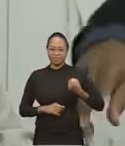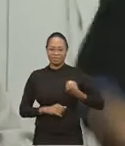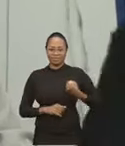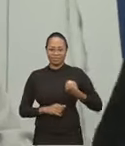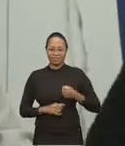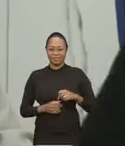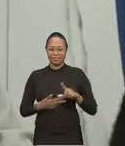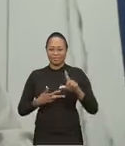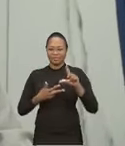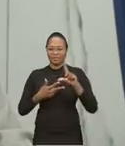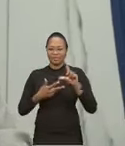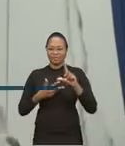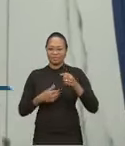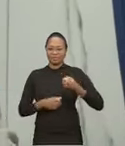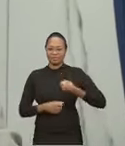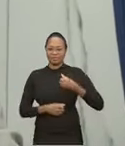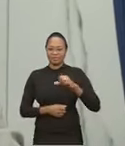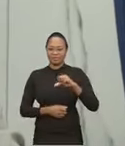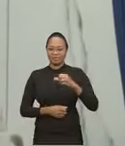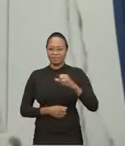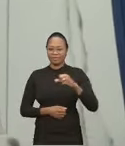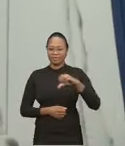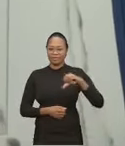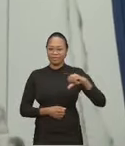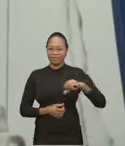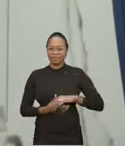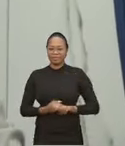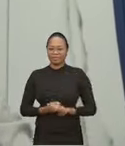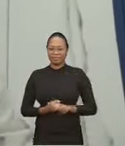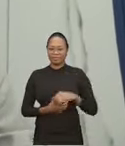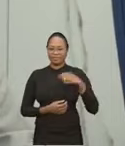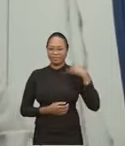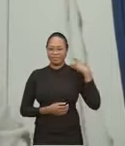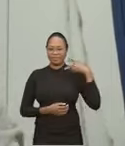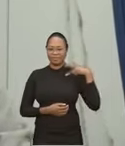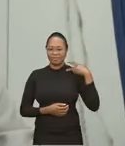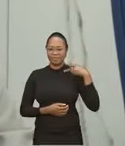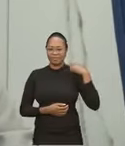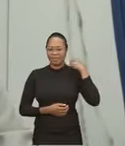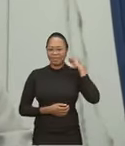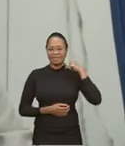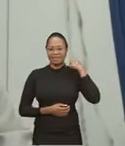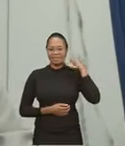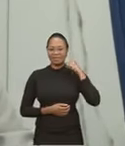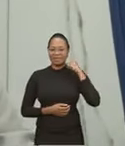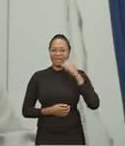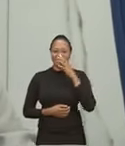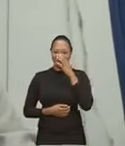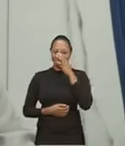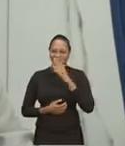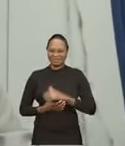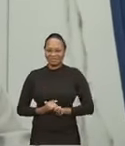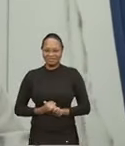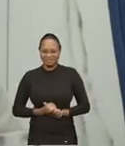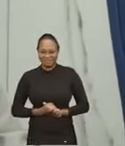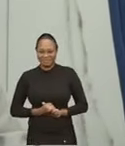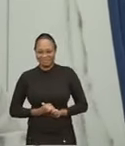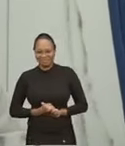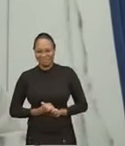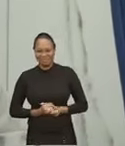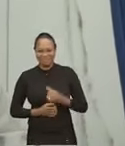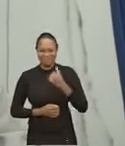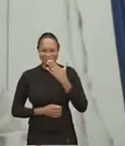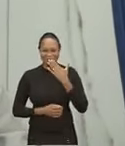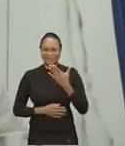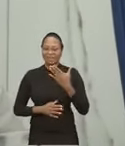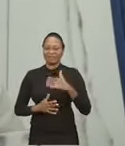Projeto de lei legislativo de número 089/2023, de autoria da vereador Samuca, doutor Samuca Cidadania, estabelece o direito das